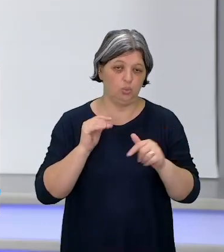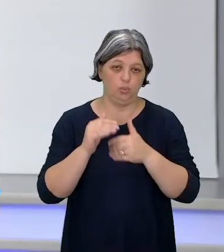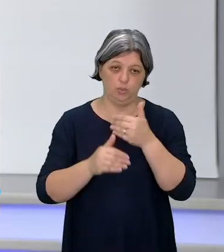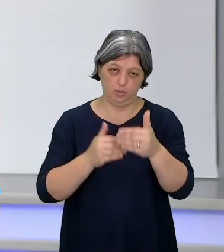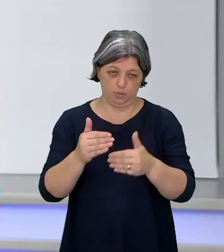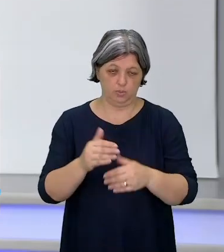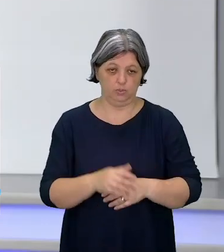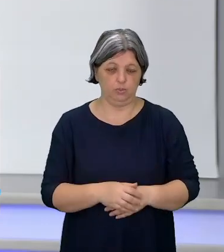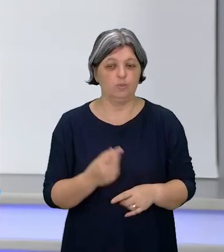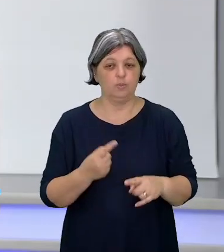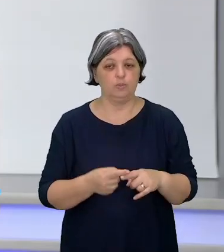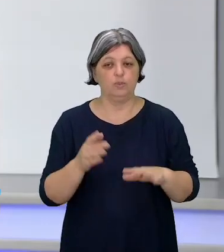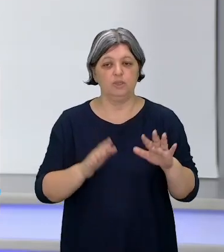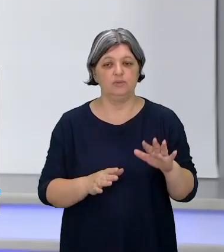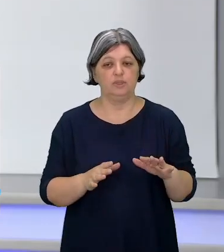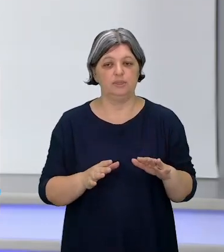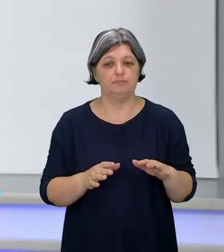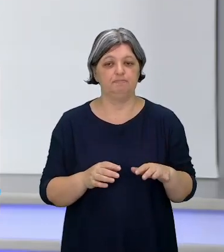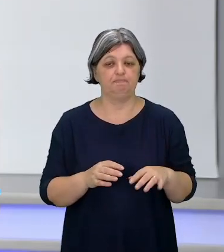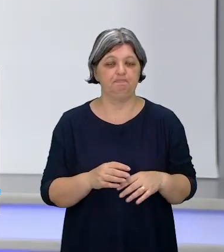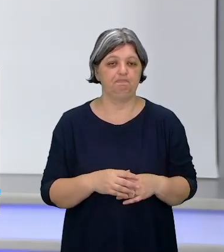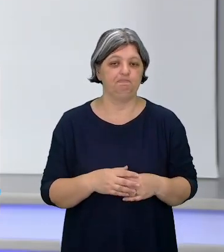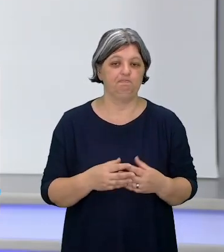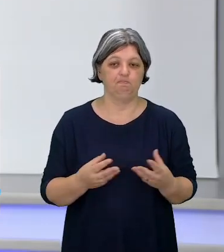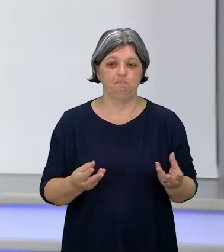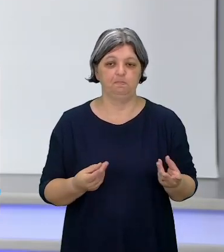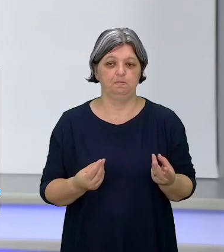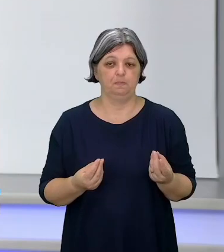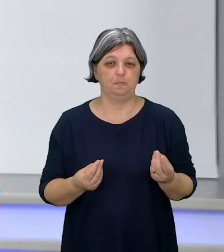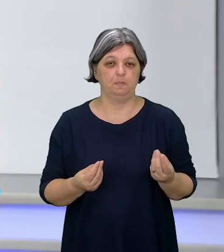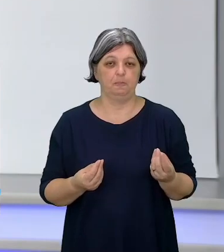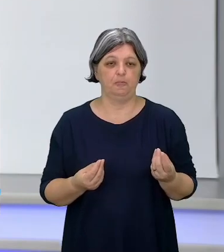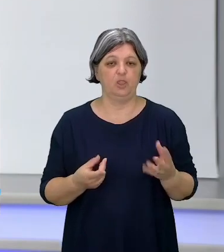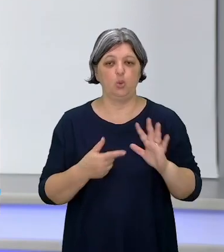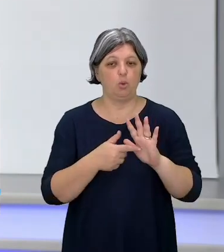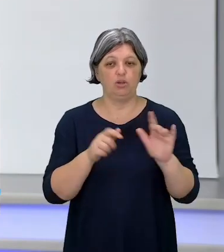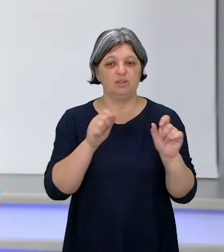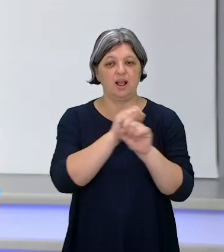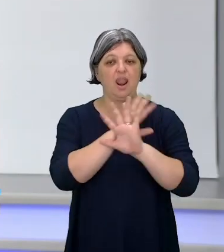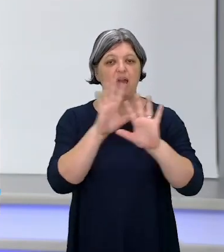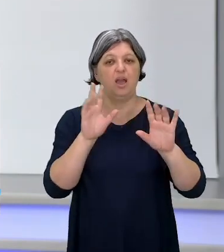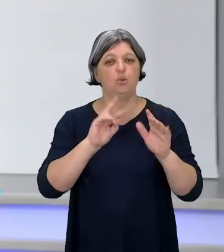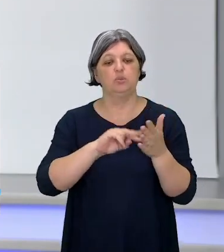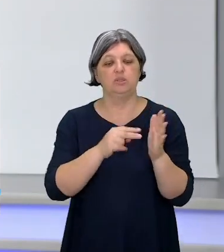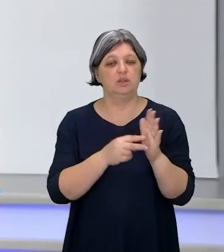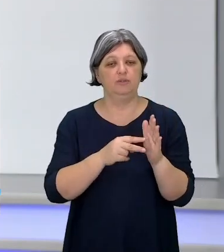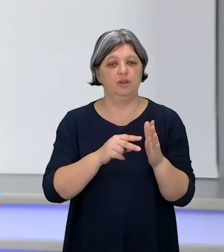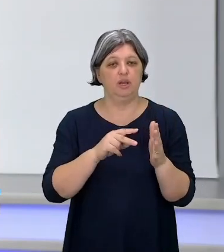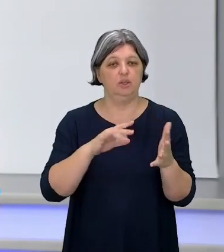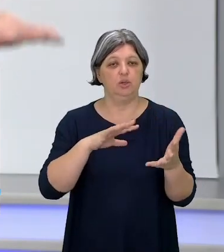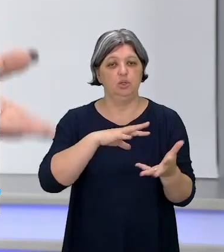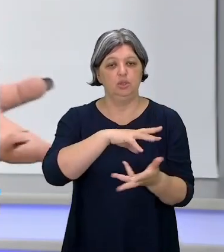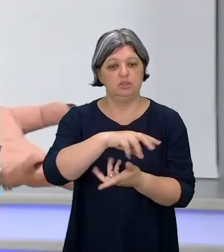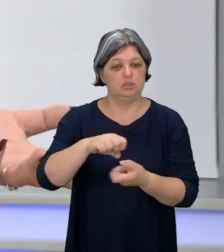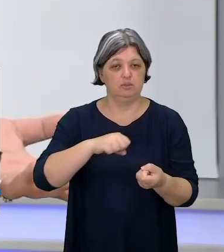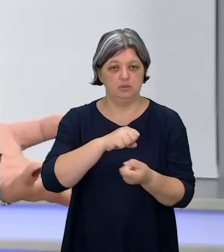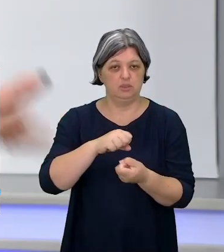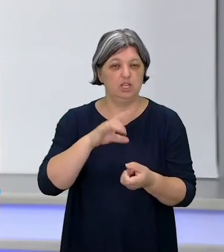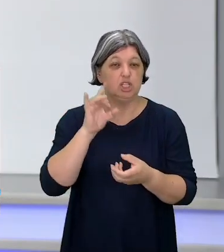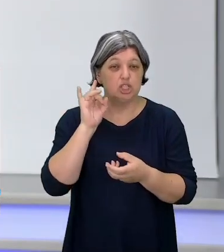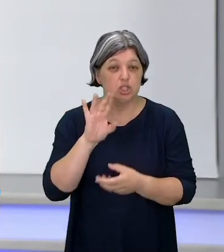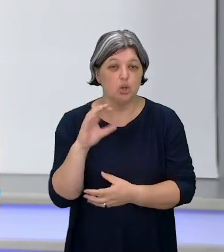Porque até quando a gente não fica claro, muitas vezes, o que é sustentabilidade, tipo, sustentabilidade é só